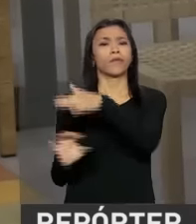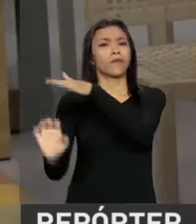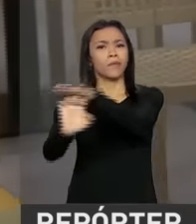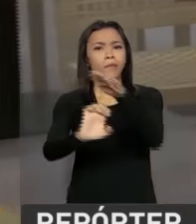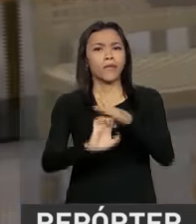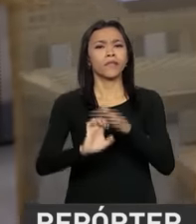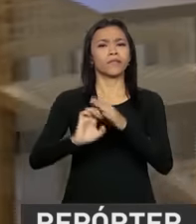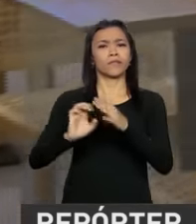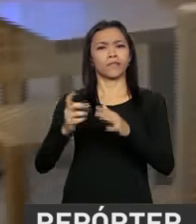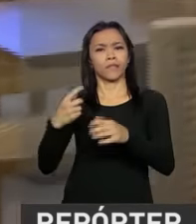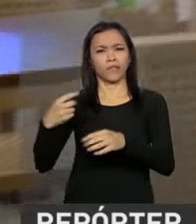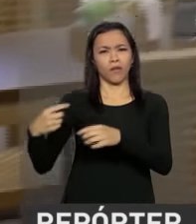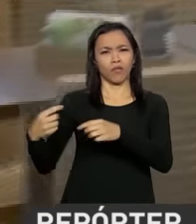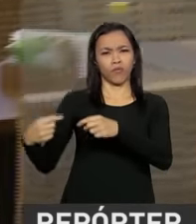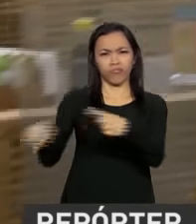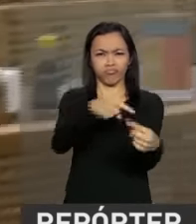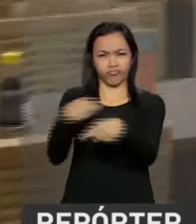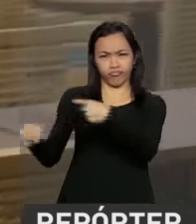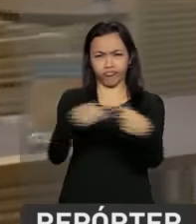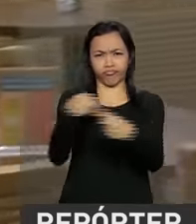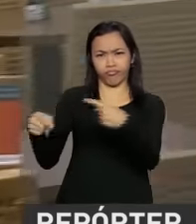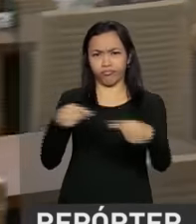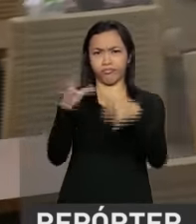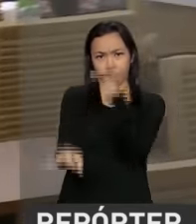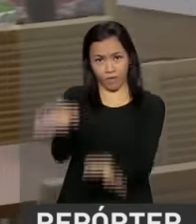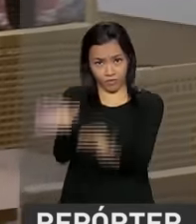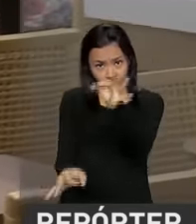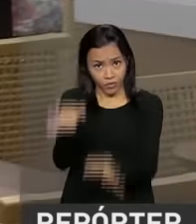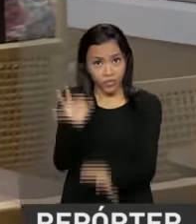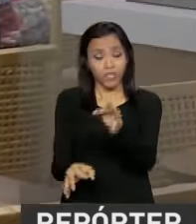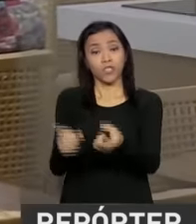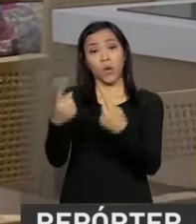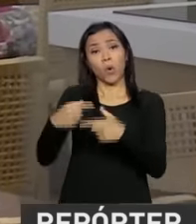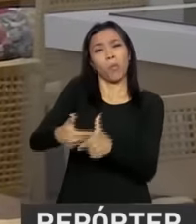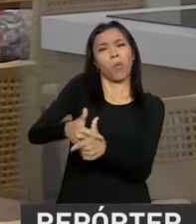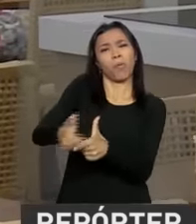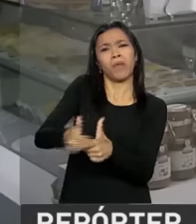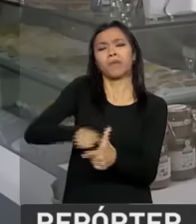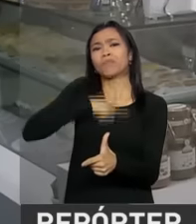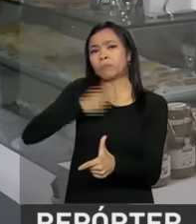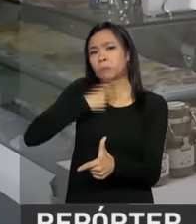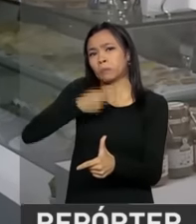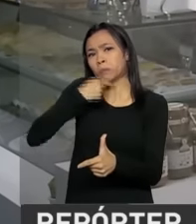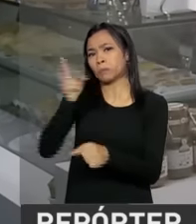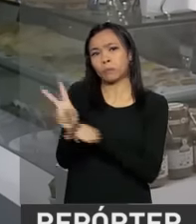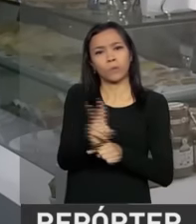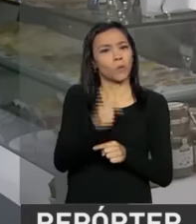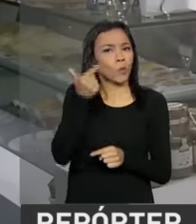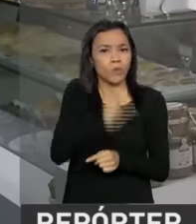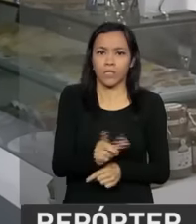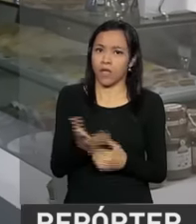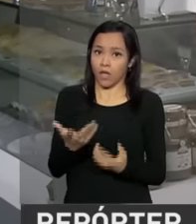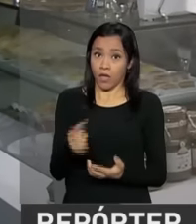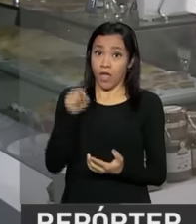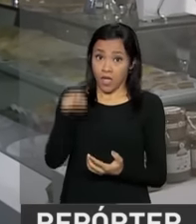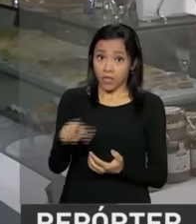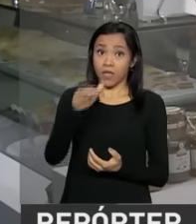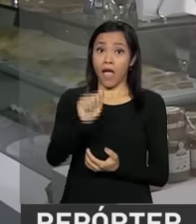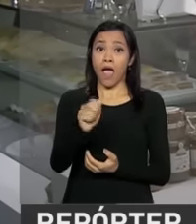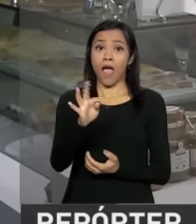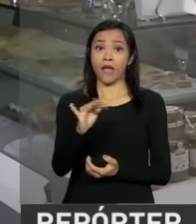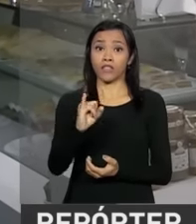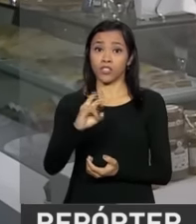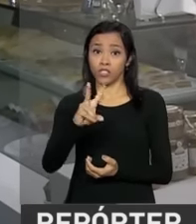em recuperação judicial ou em crise e com dificuldades de conseguir crédito A ideia é transferir esses ativos de